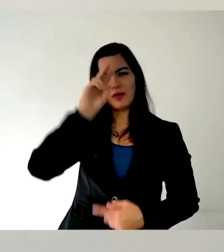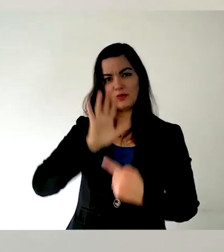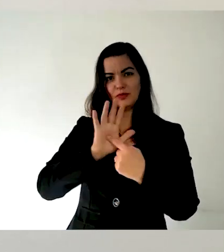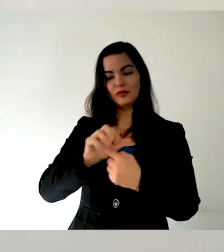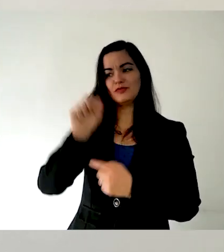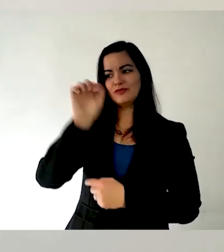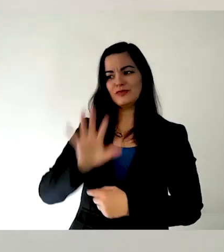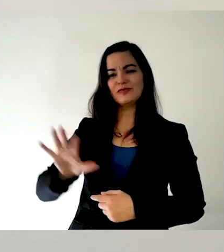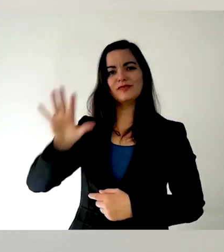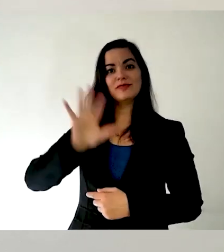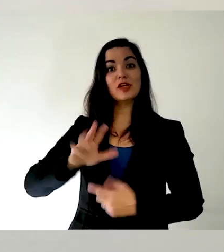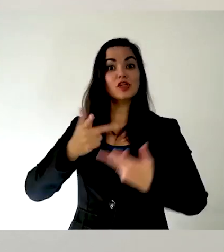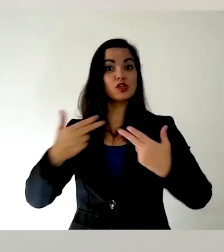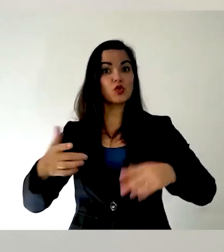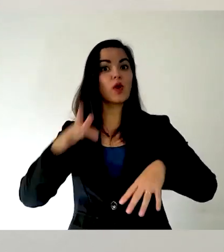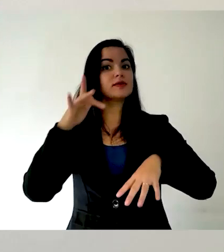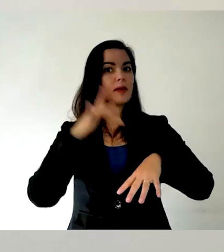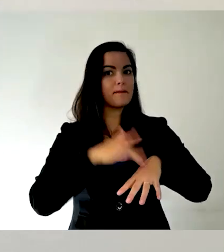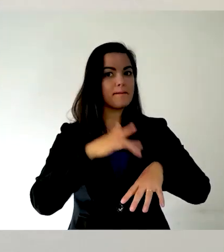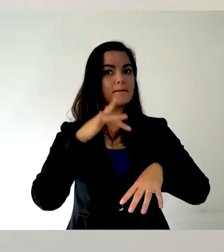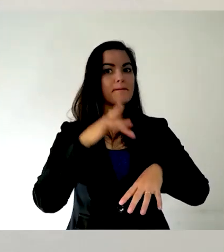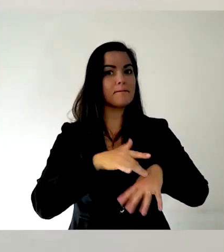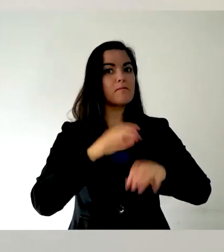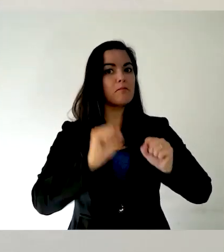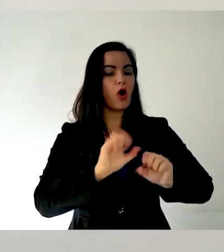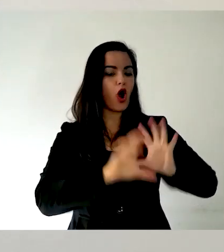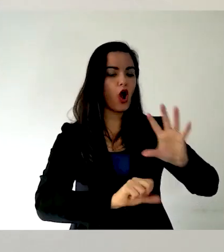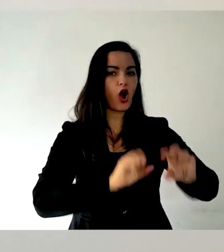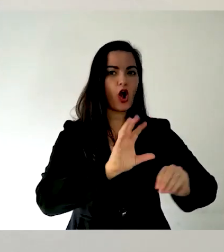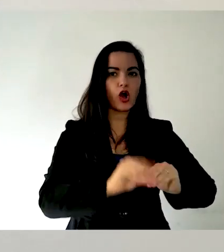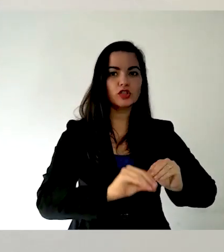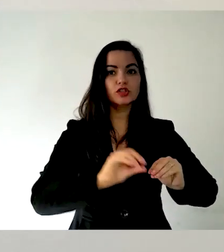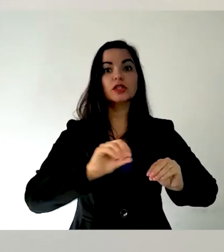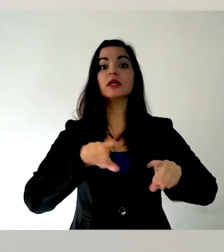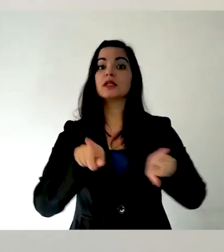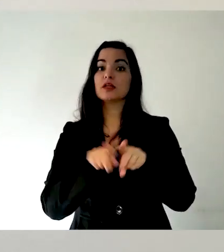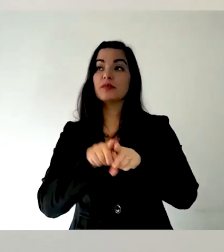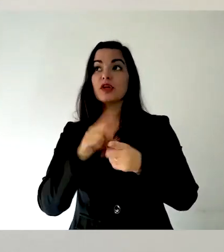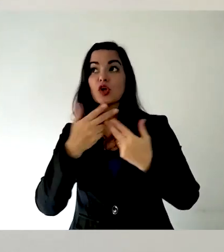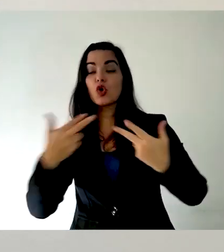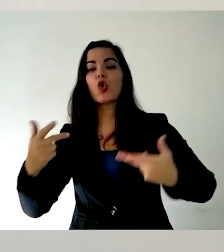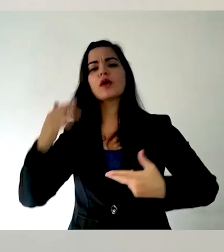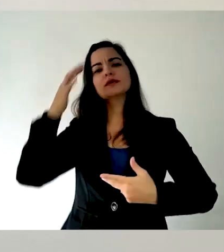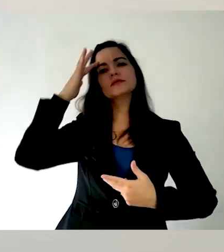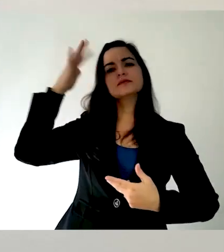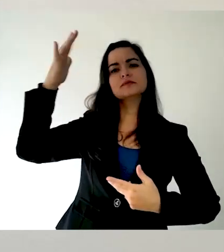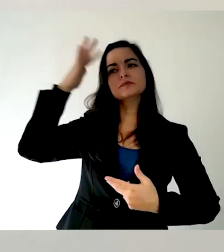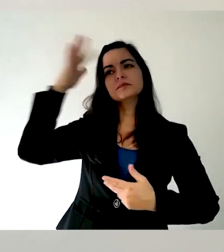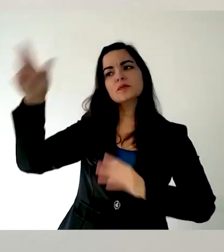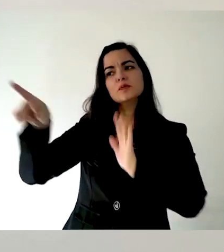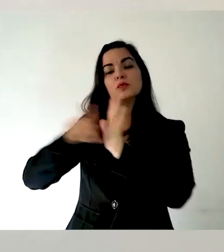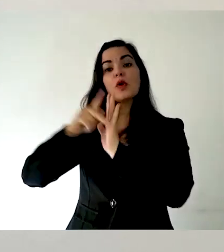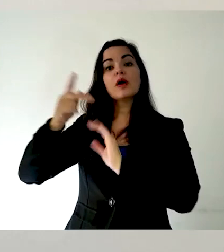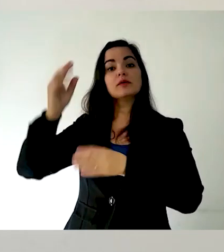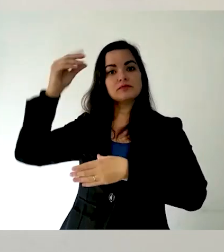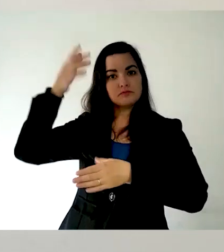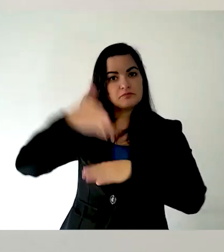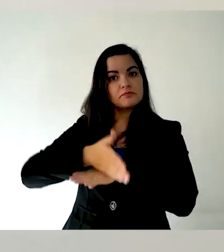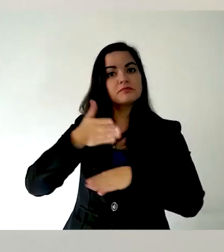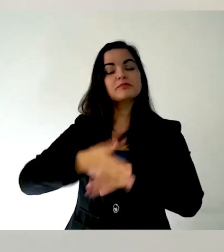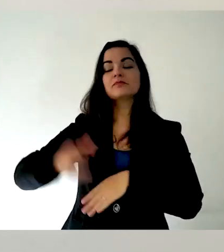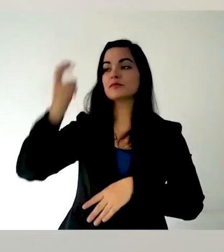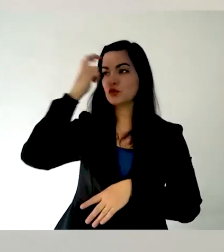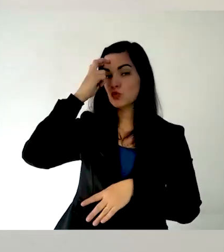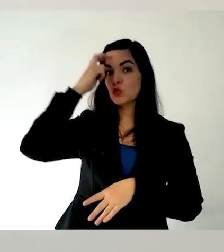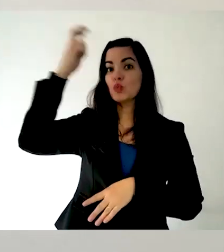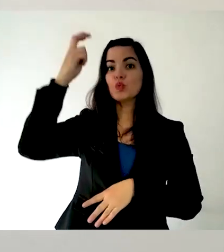imagens de bens materiais e imateriais que podem fazer parte da cultura, pode